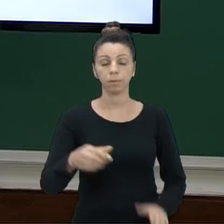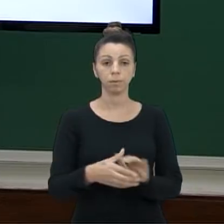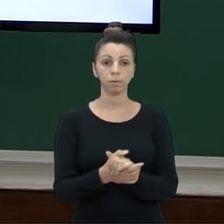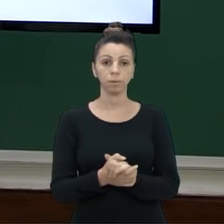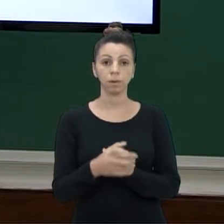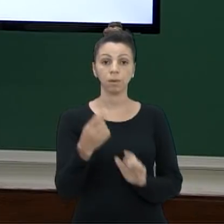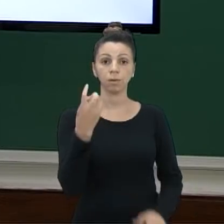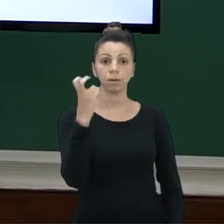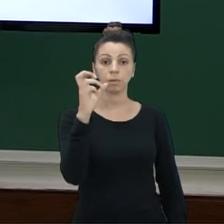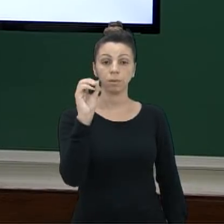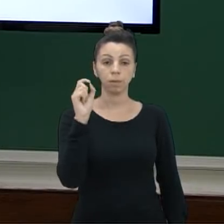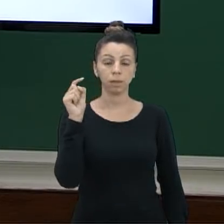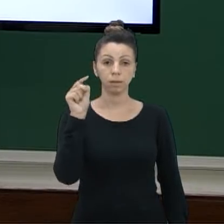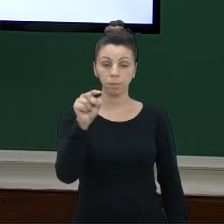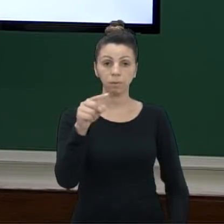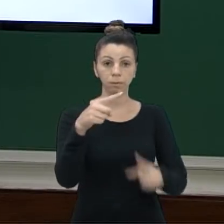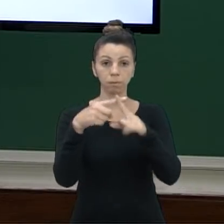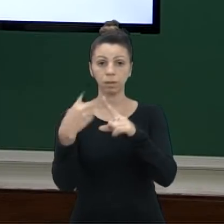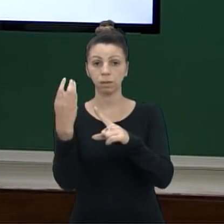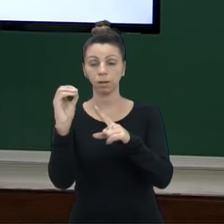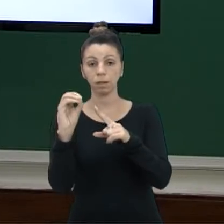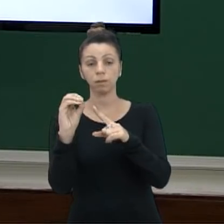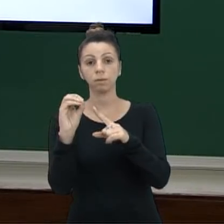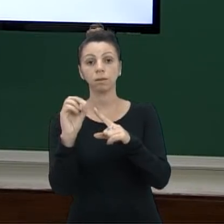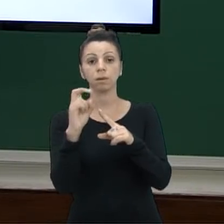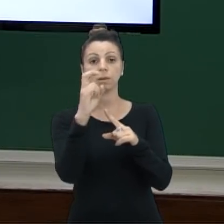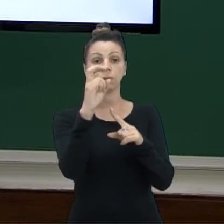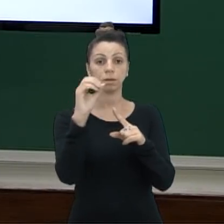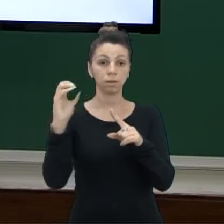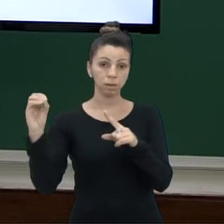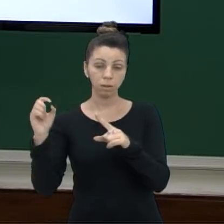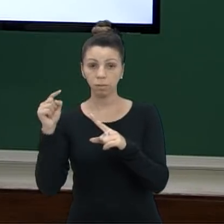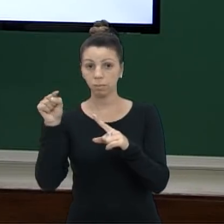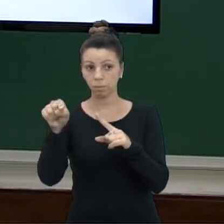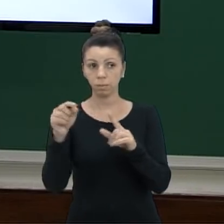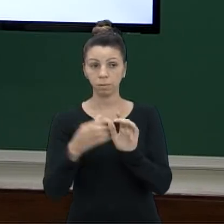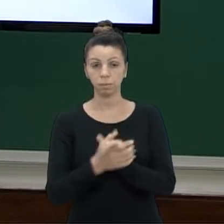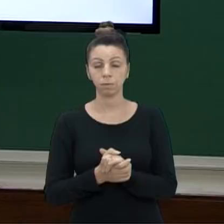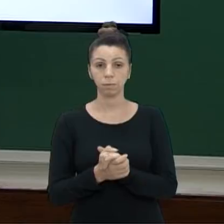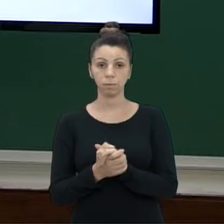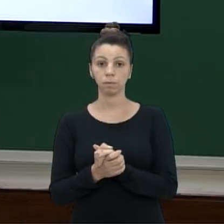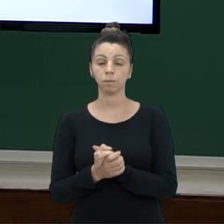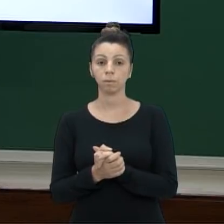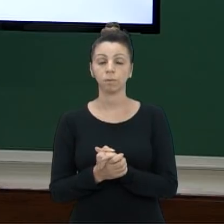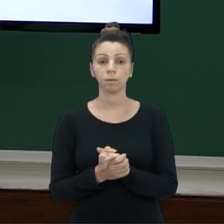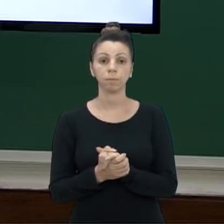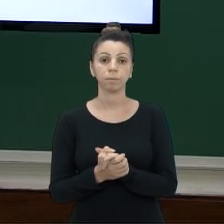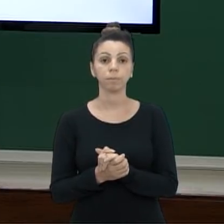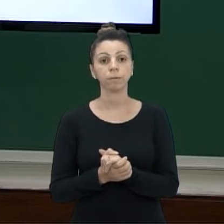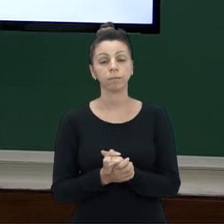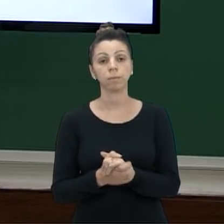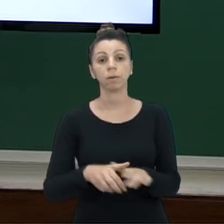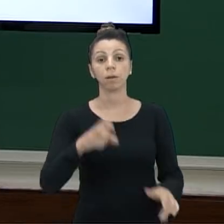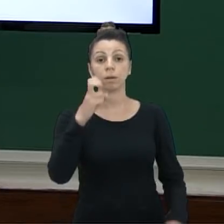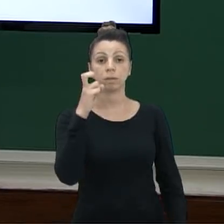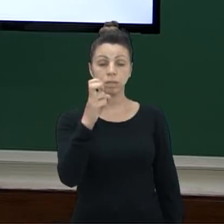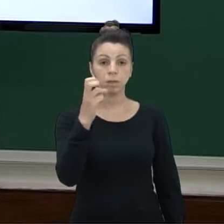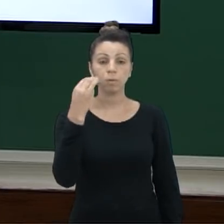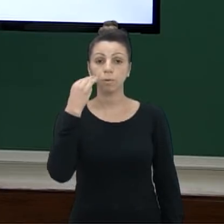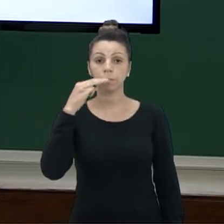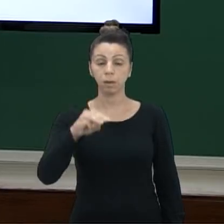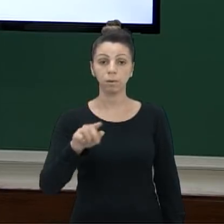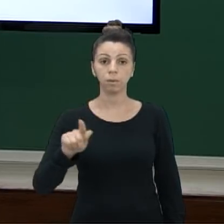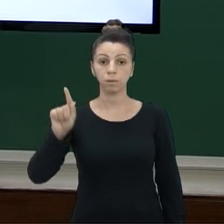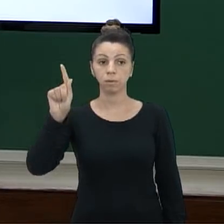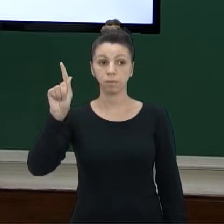10, 500.000. 500.000 vezes 10, 5 milhões de grama. Então, não tem tanto problema se